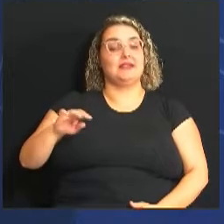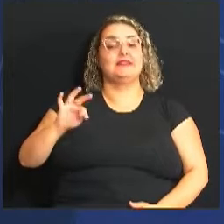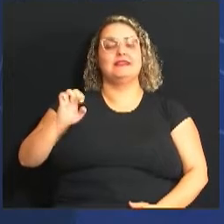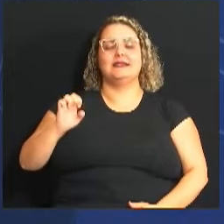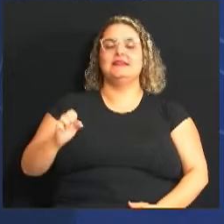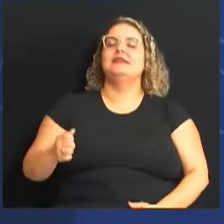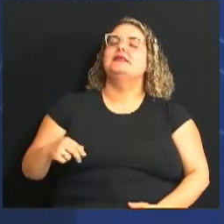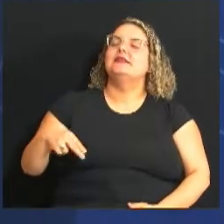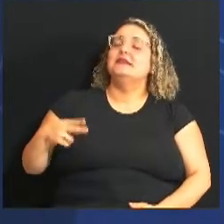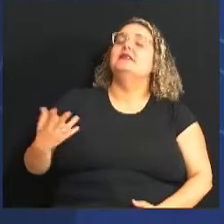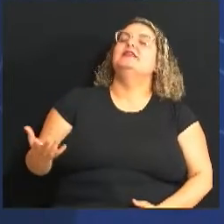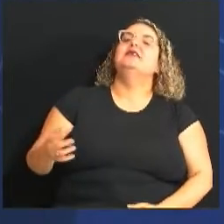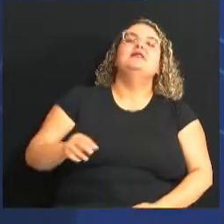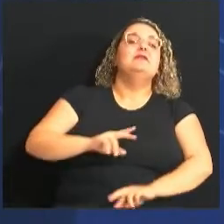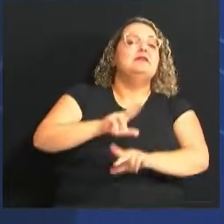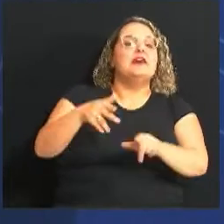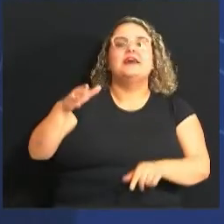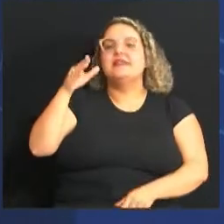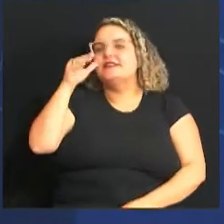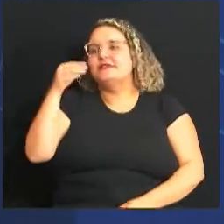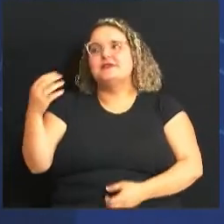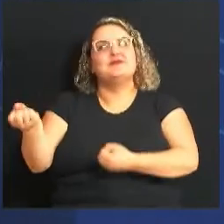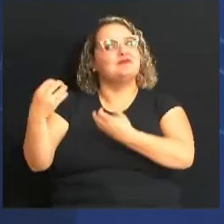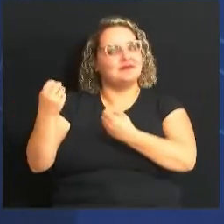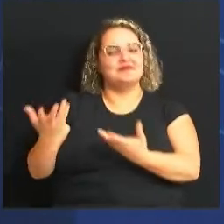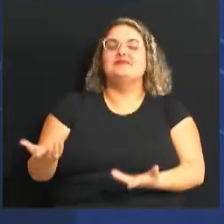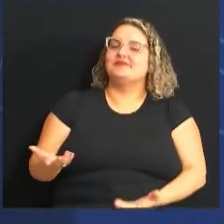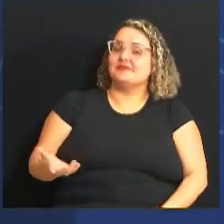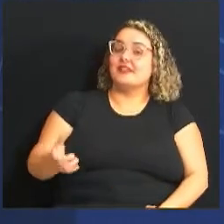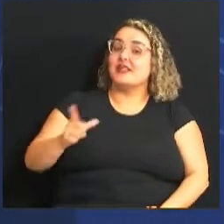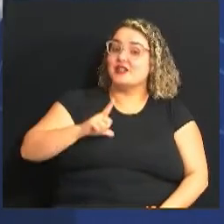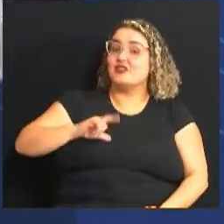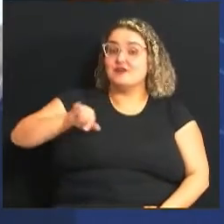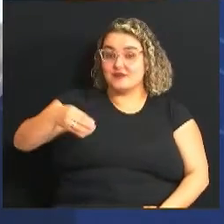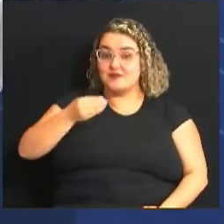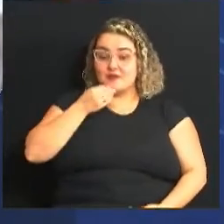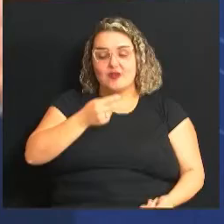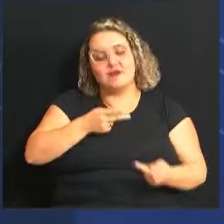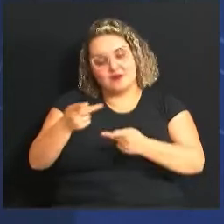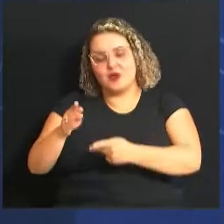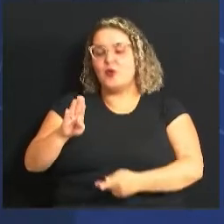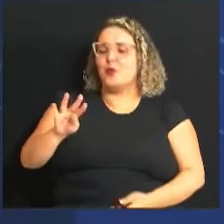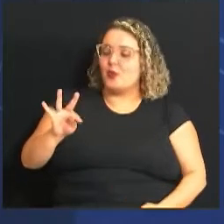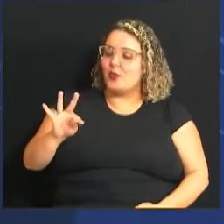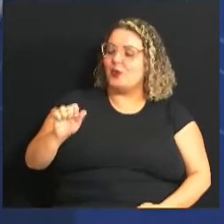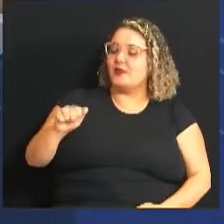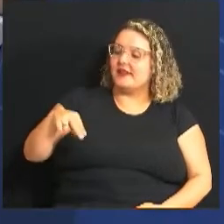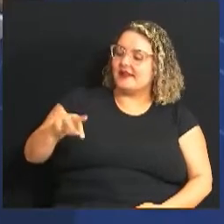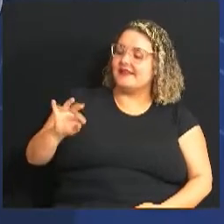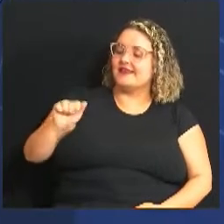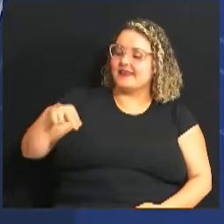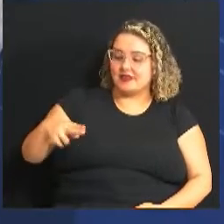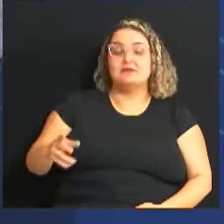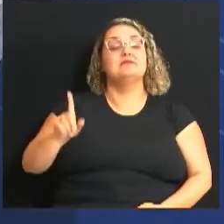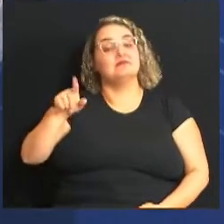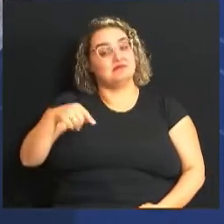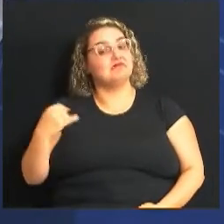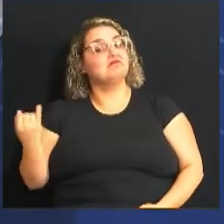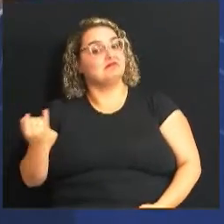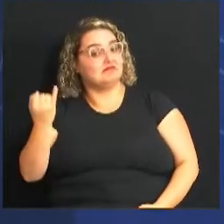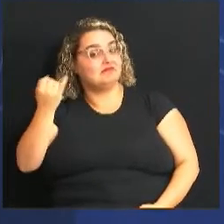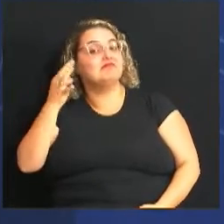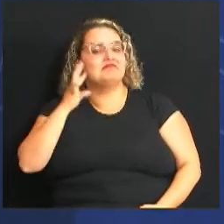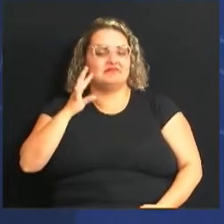informações, curiosidades para você. Então, quem tiver a oportunidade, visite o Butantã, que vale muito a pena conhecer